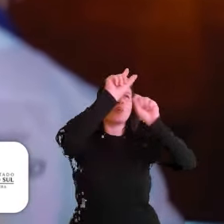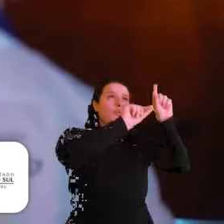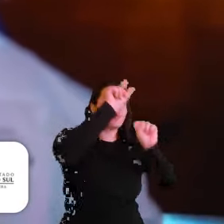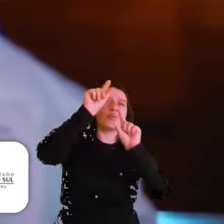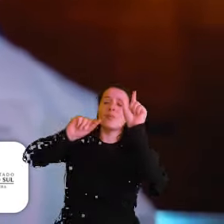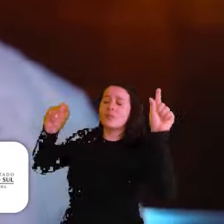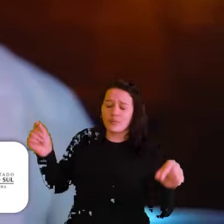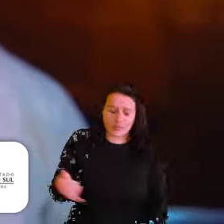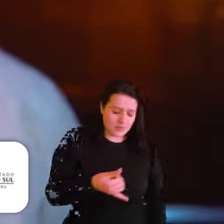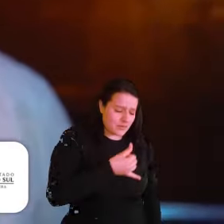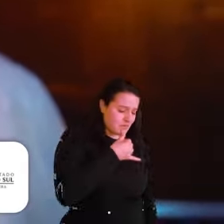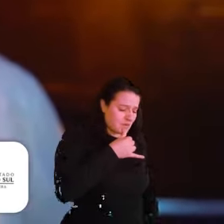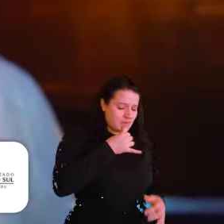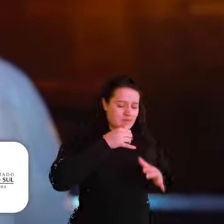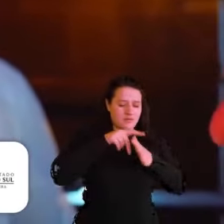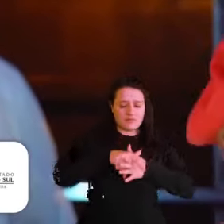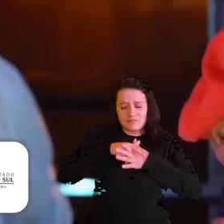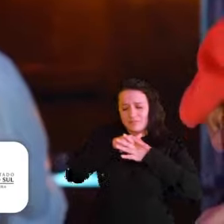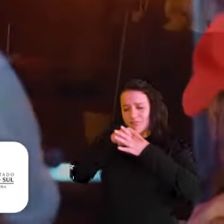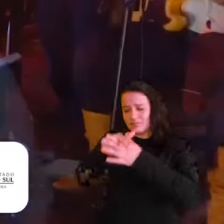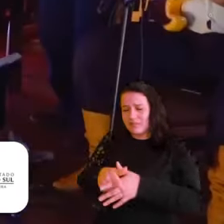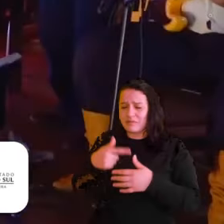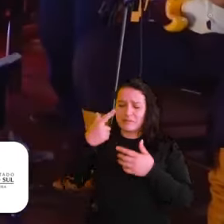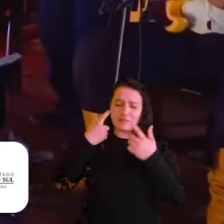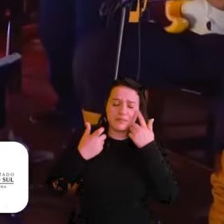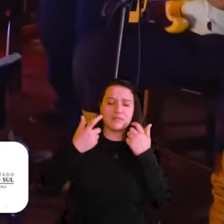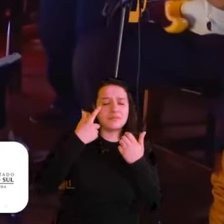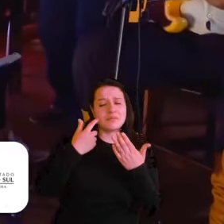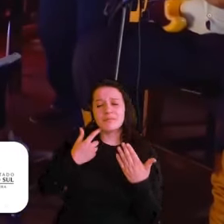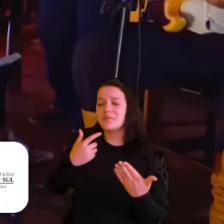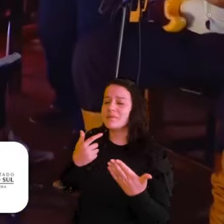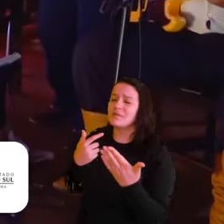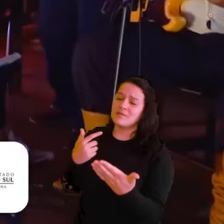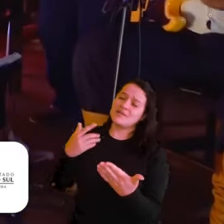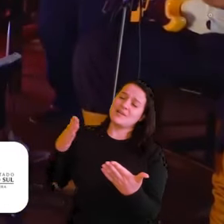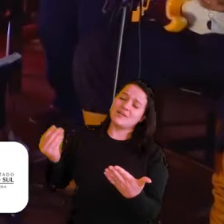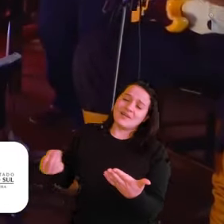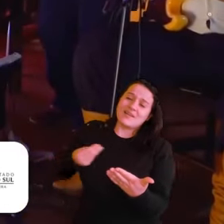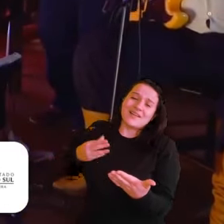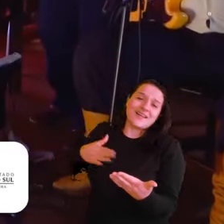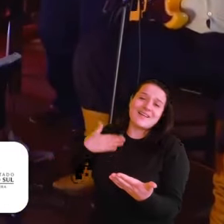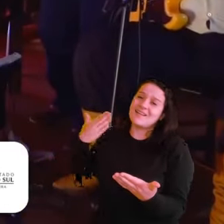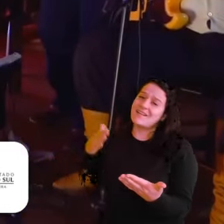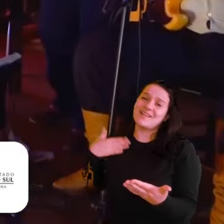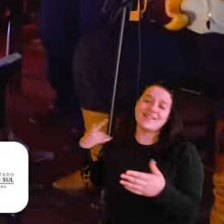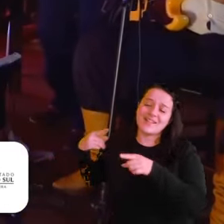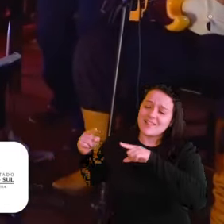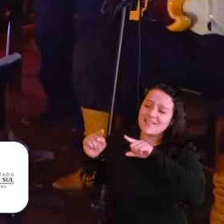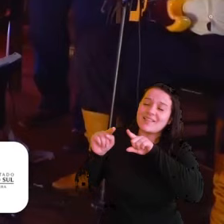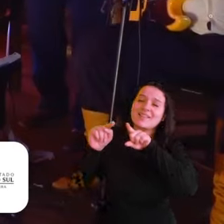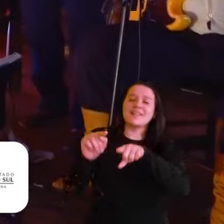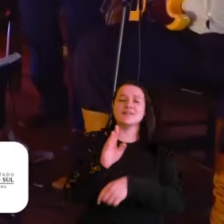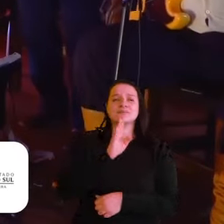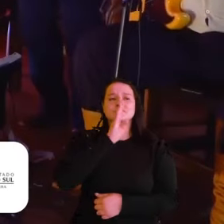em lutas estrelas, e o campeiro triste mateia calado, chora a perda de quem um dia só deu alegria, andou